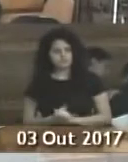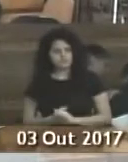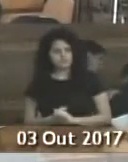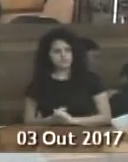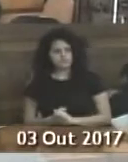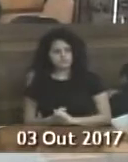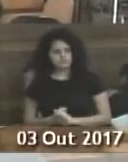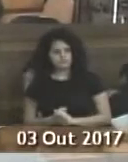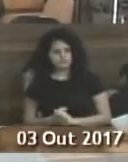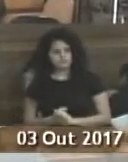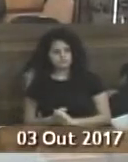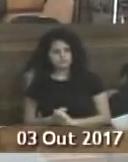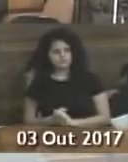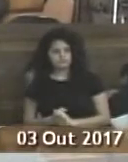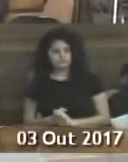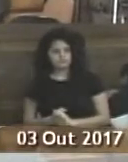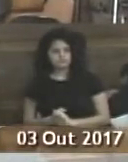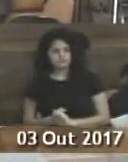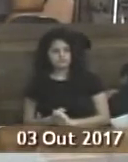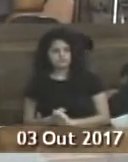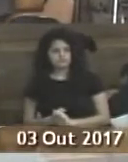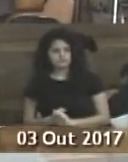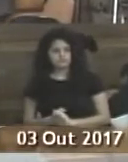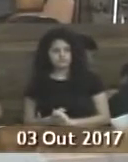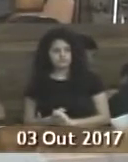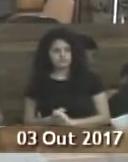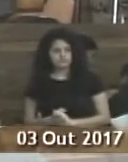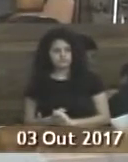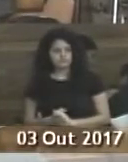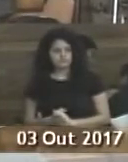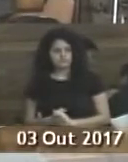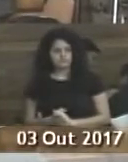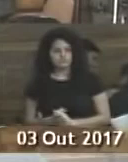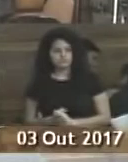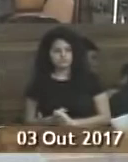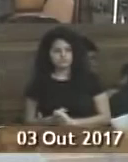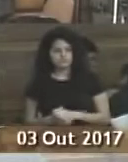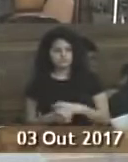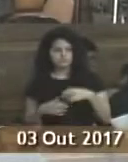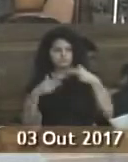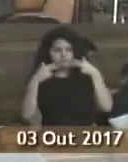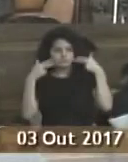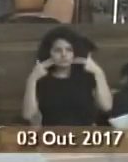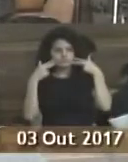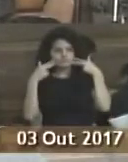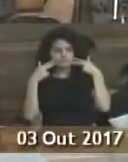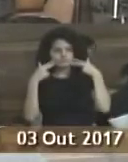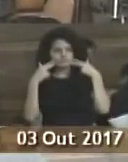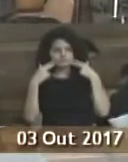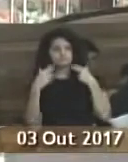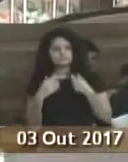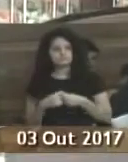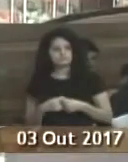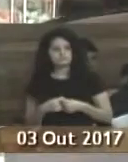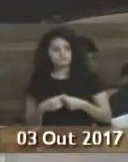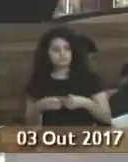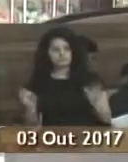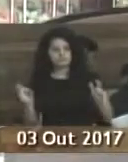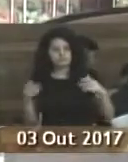agora a cidade, foi em alguma capital aí. Um artista foi fazer uma arte lá